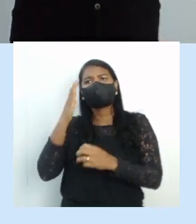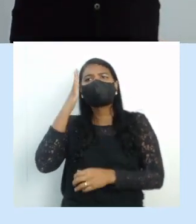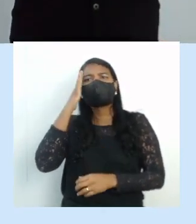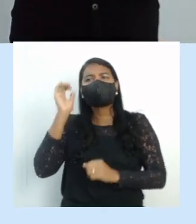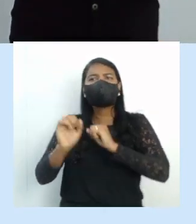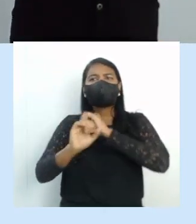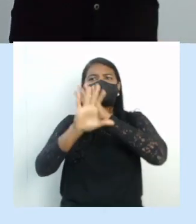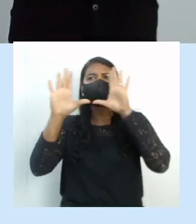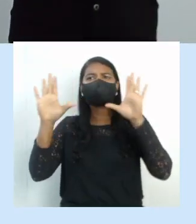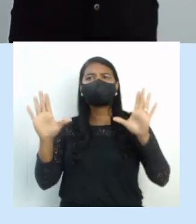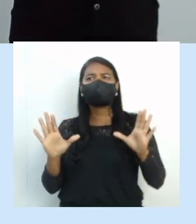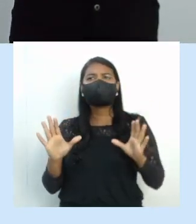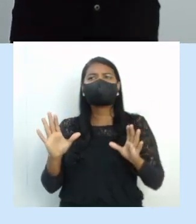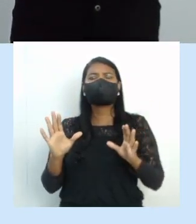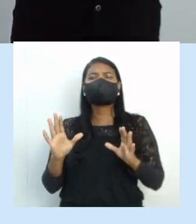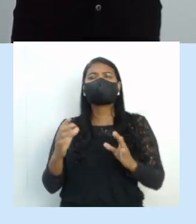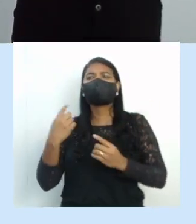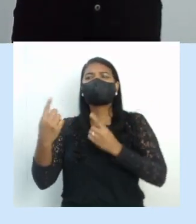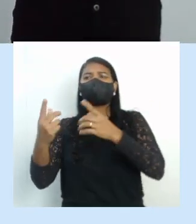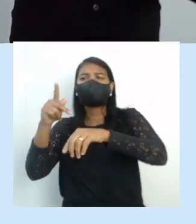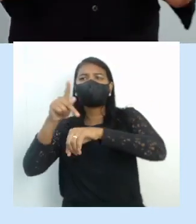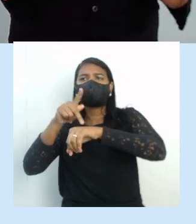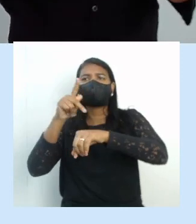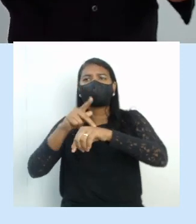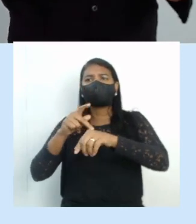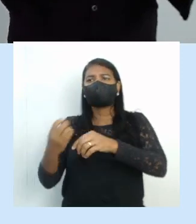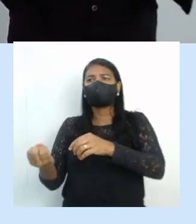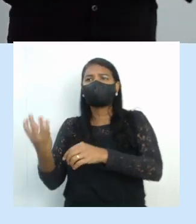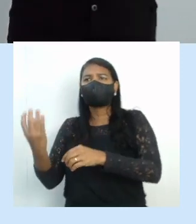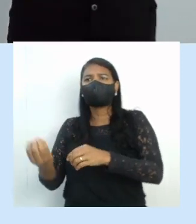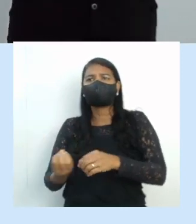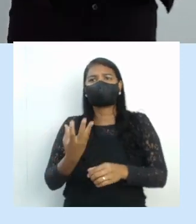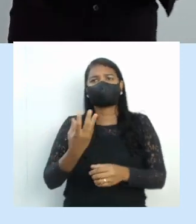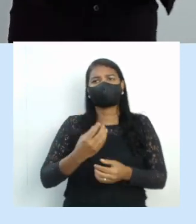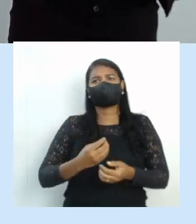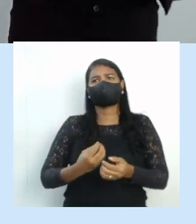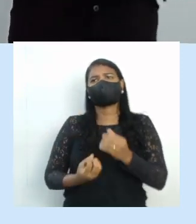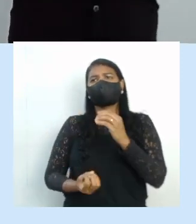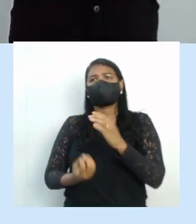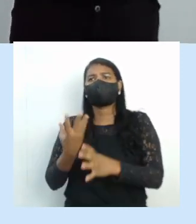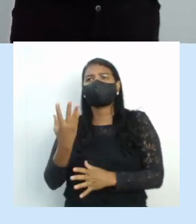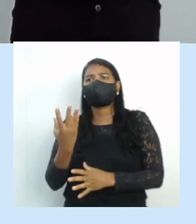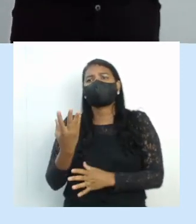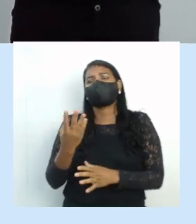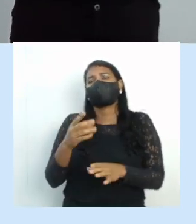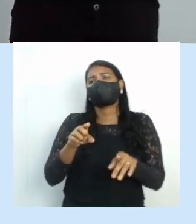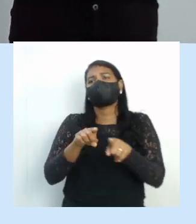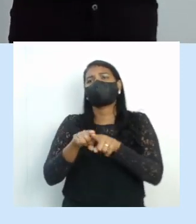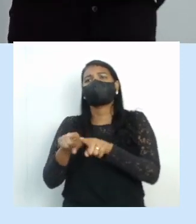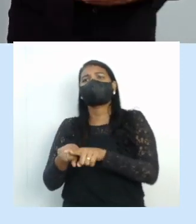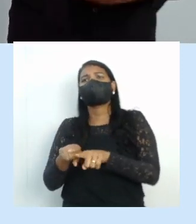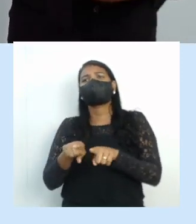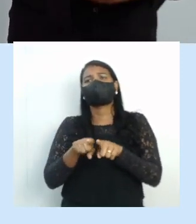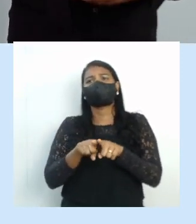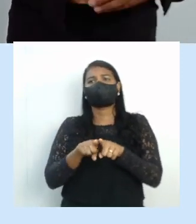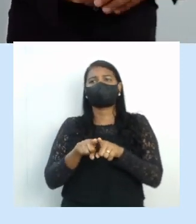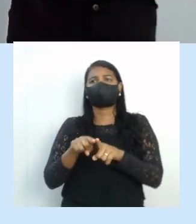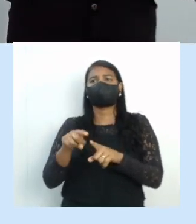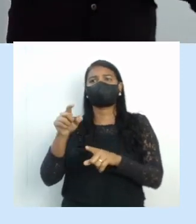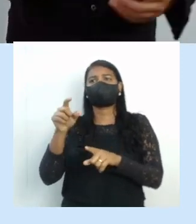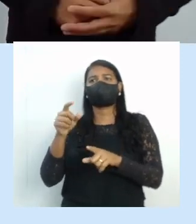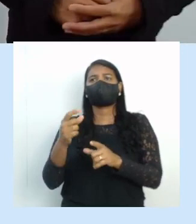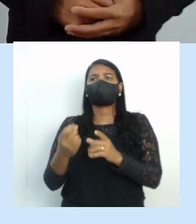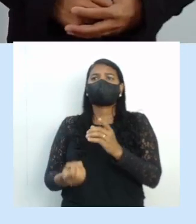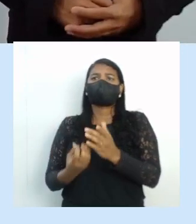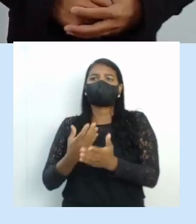compreender como cada tipo de rocha ela vai surgir. Basta relacionar as suas origens com